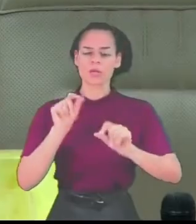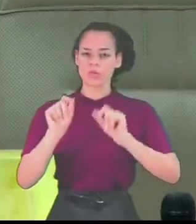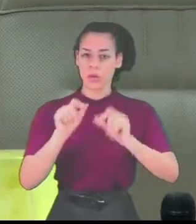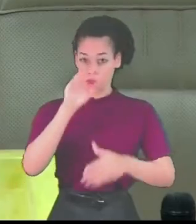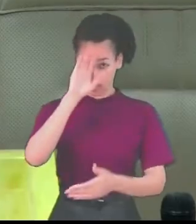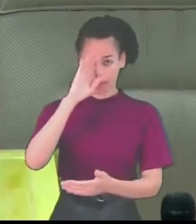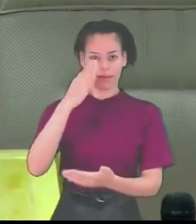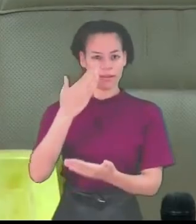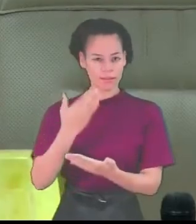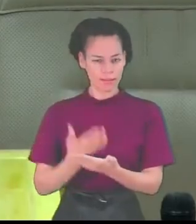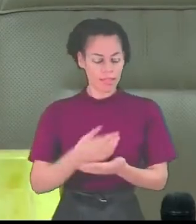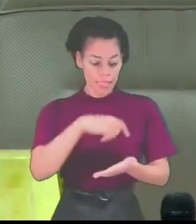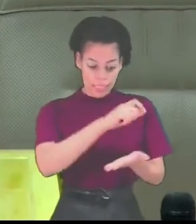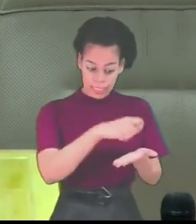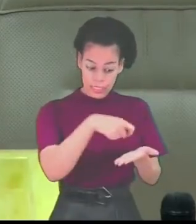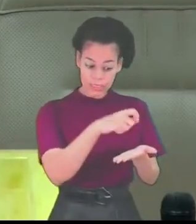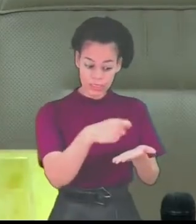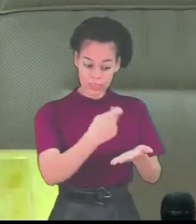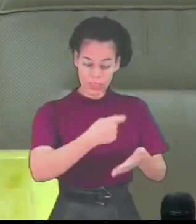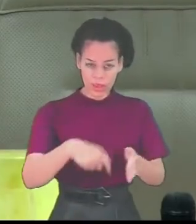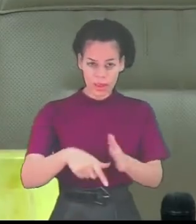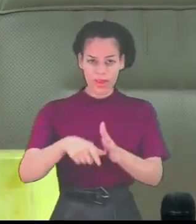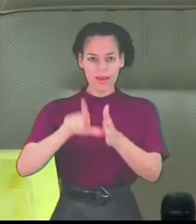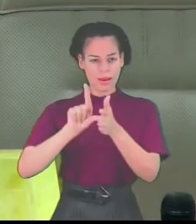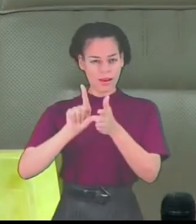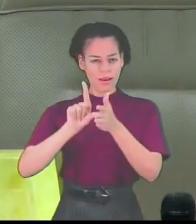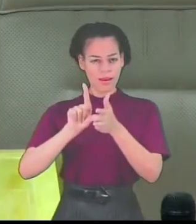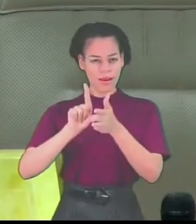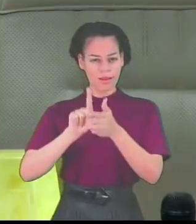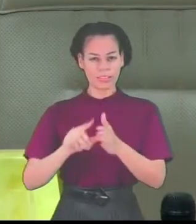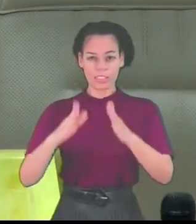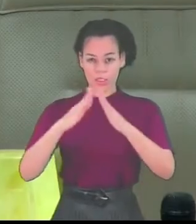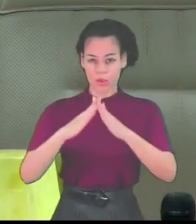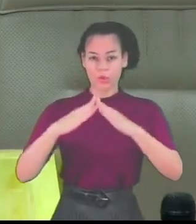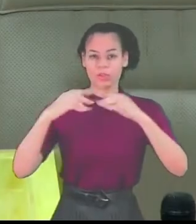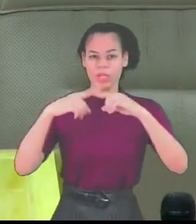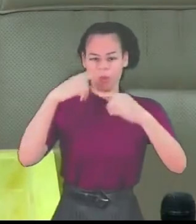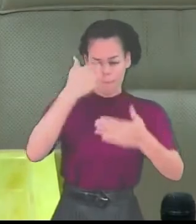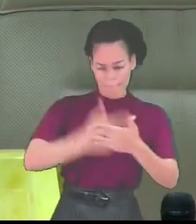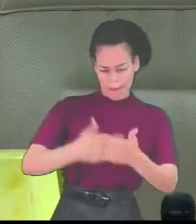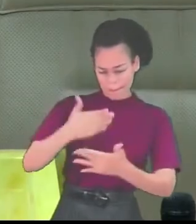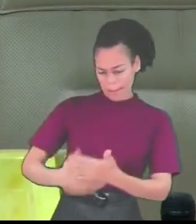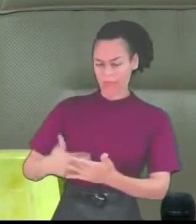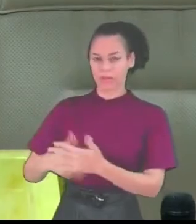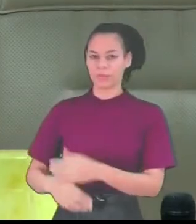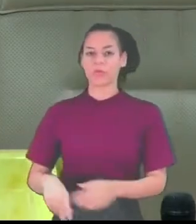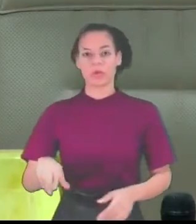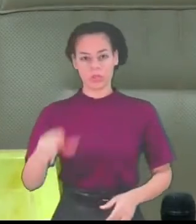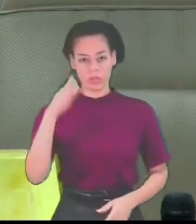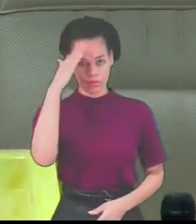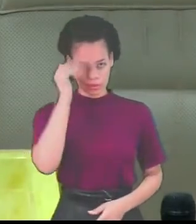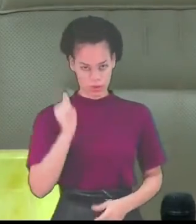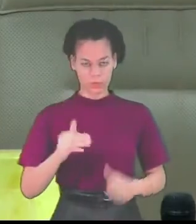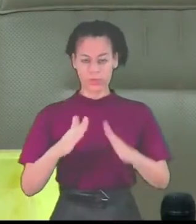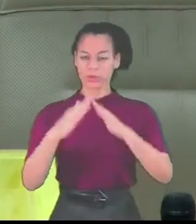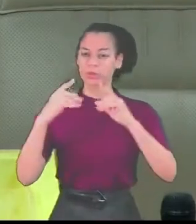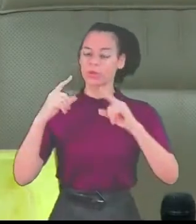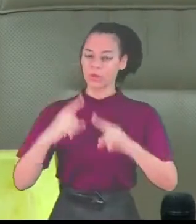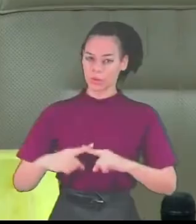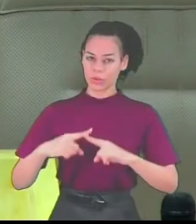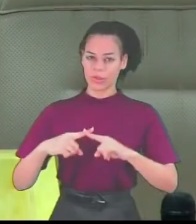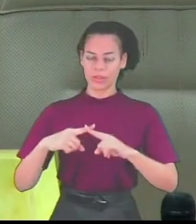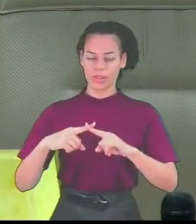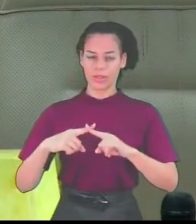acredita-se que ela é escrita antes da destruição do templo o seu não sabe que o templo